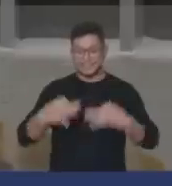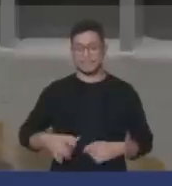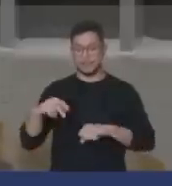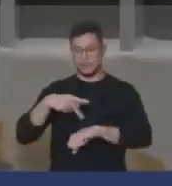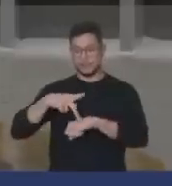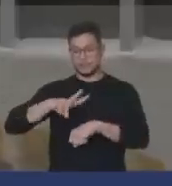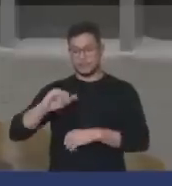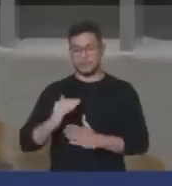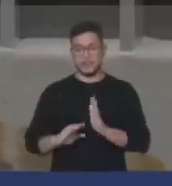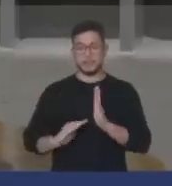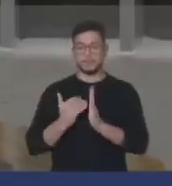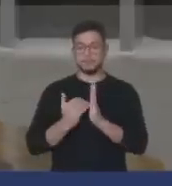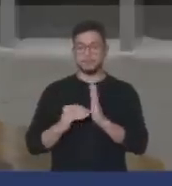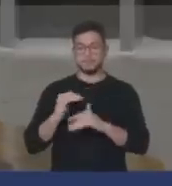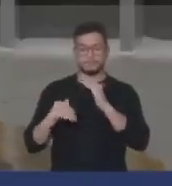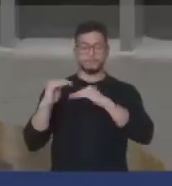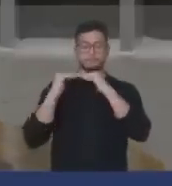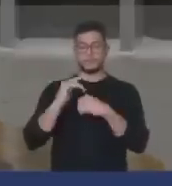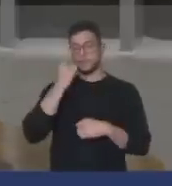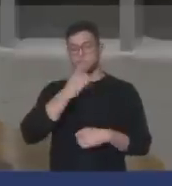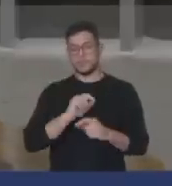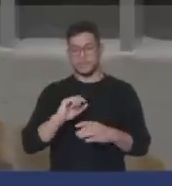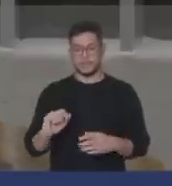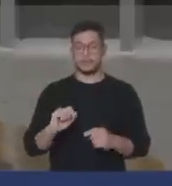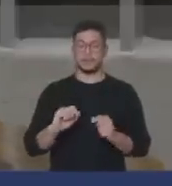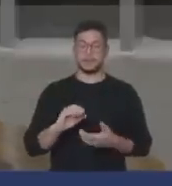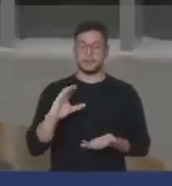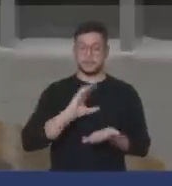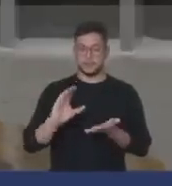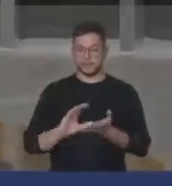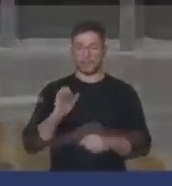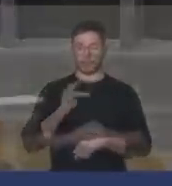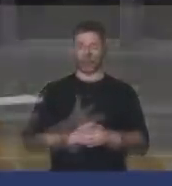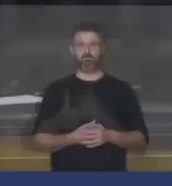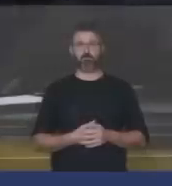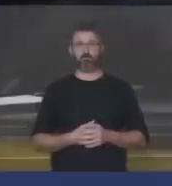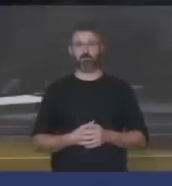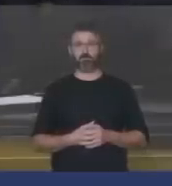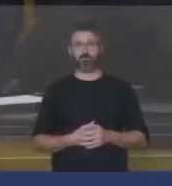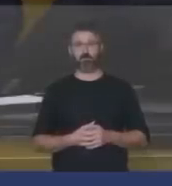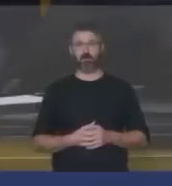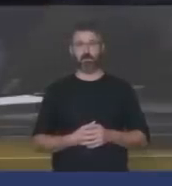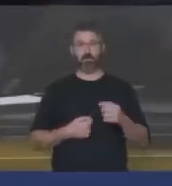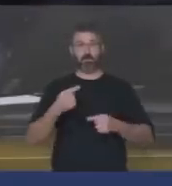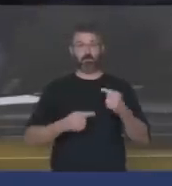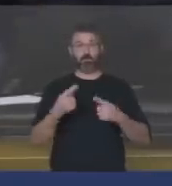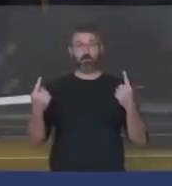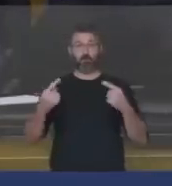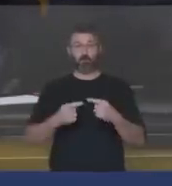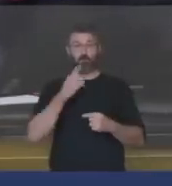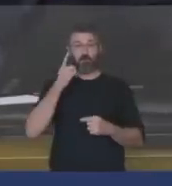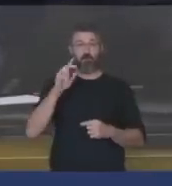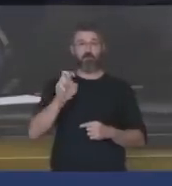vai garantir as suas políticas e, ao mesmo tempo, investimento para gerar emprego e mais desenvolvimento social e econômico. Para discutir, contrário, deputado Marcelo